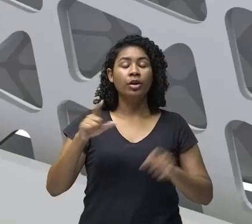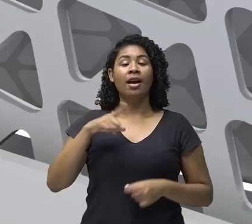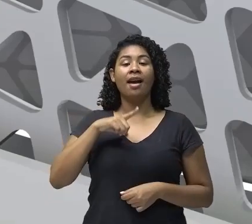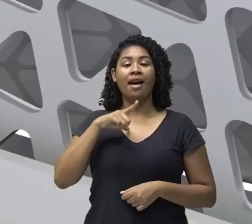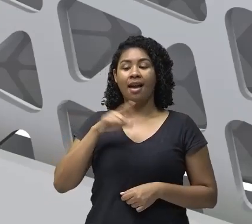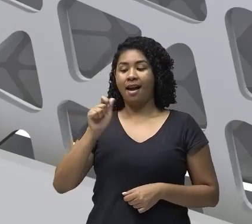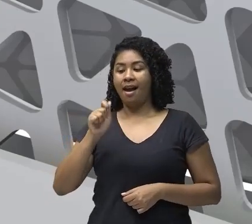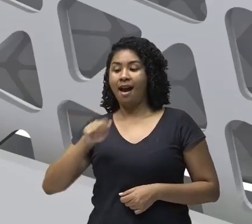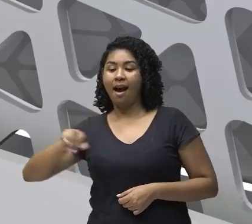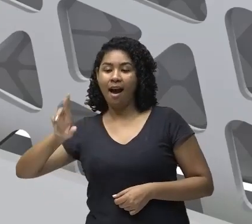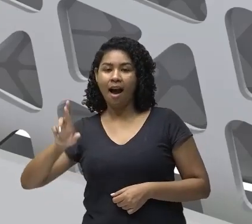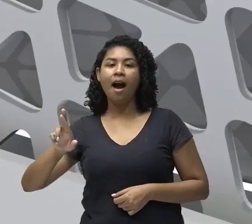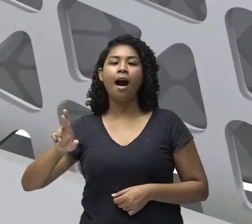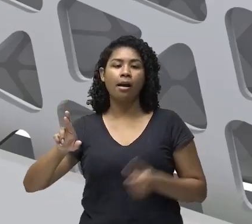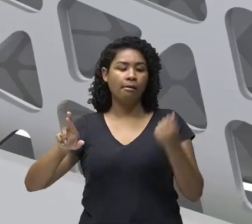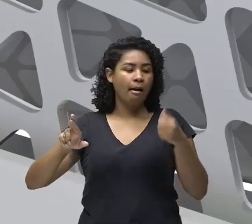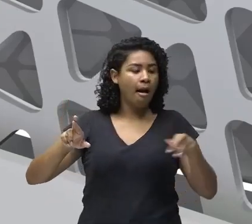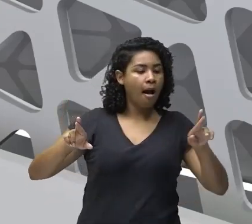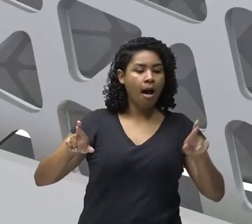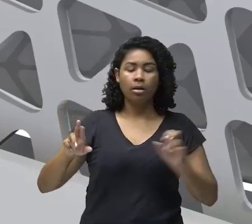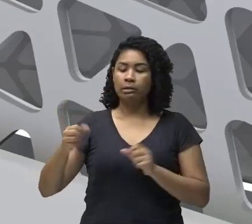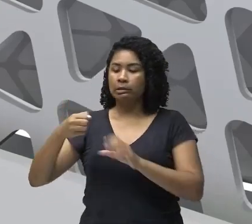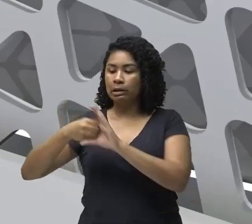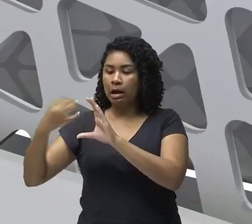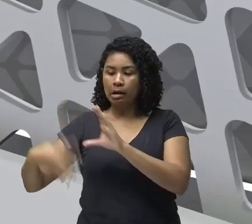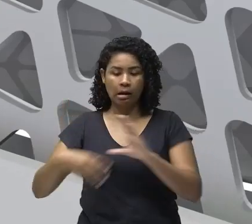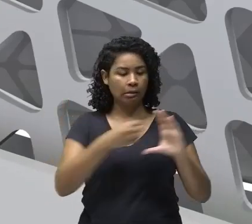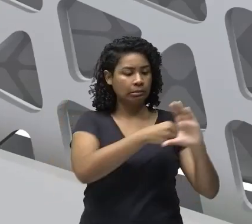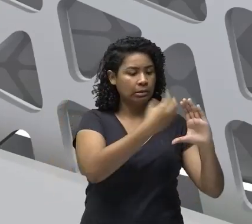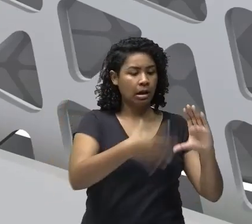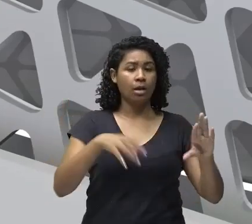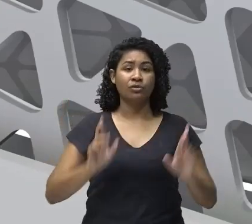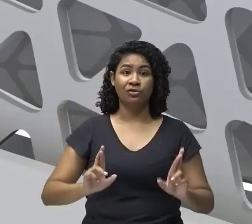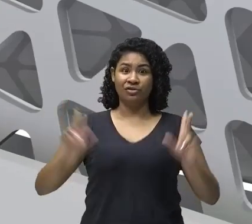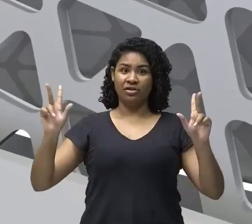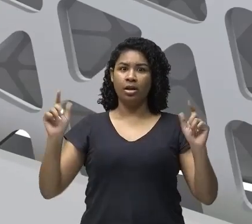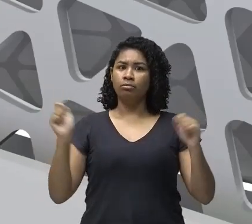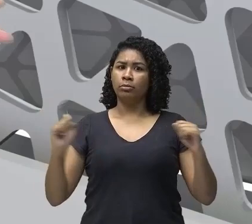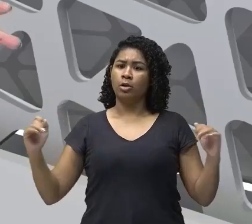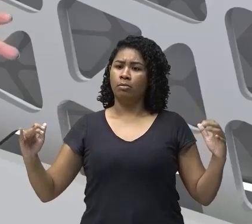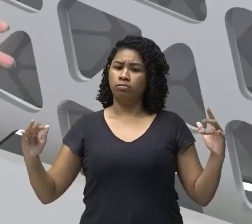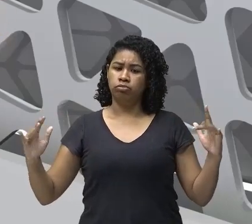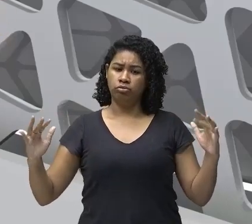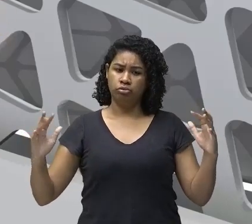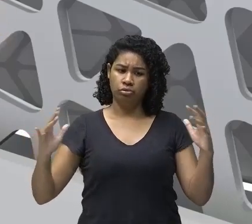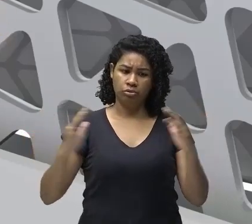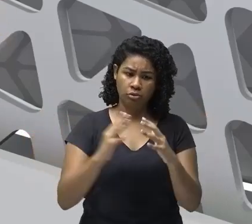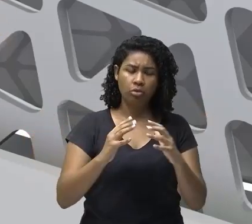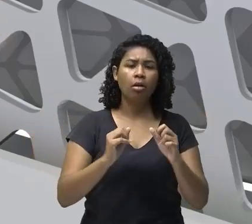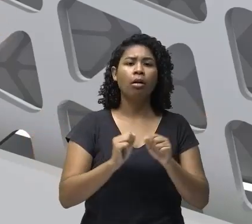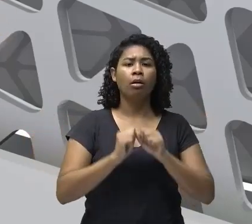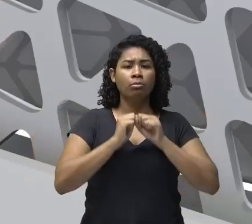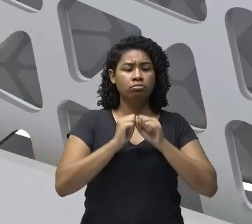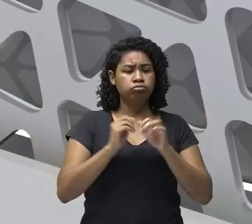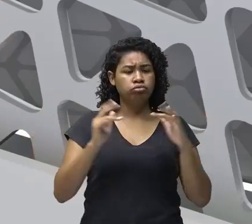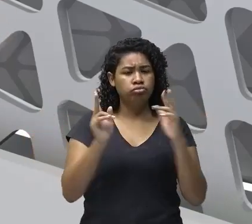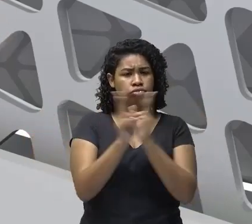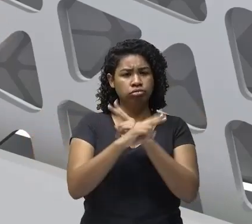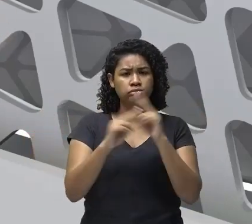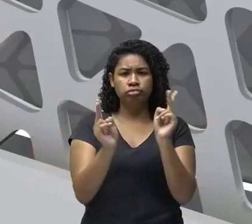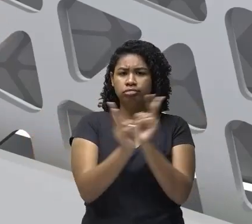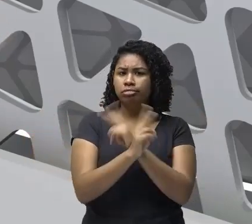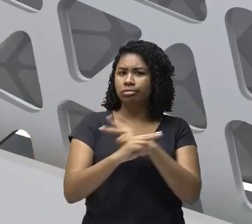características diferenciadas, que podem se encontrar e ocasionar aí frentes quentes e frentes